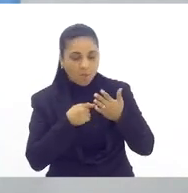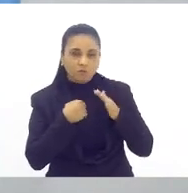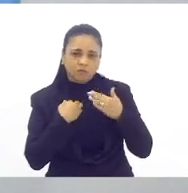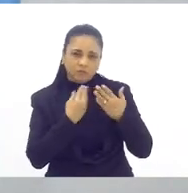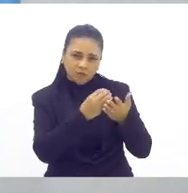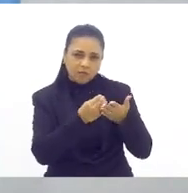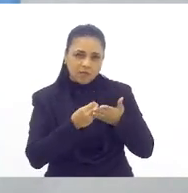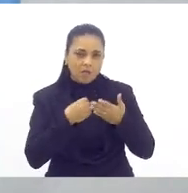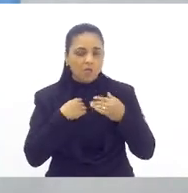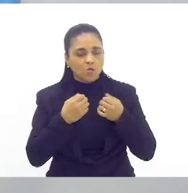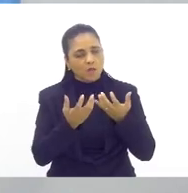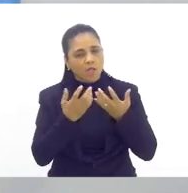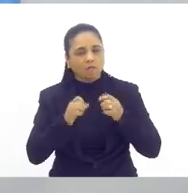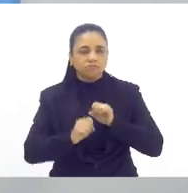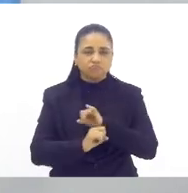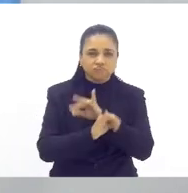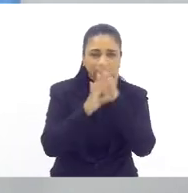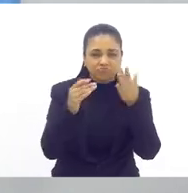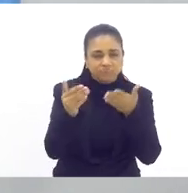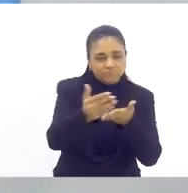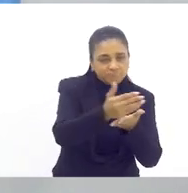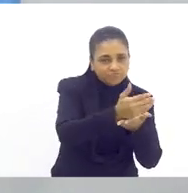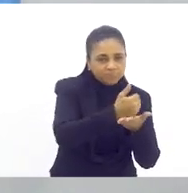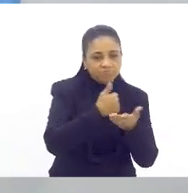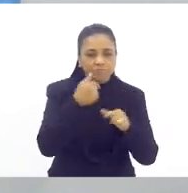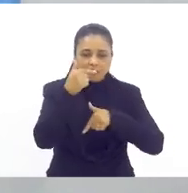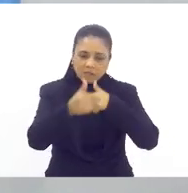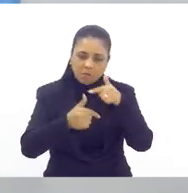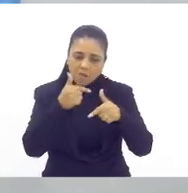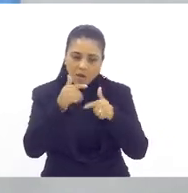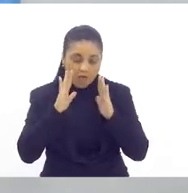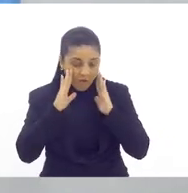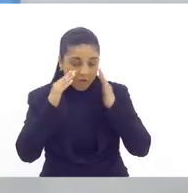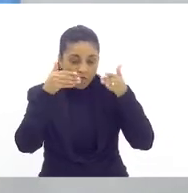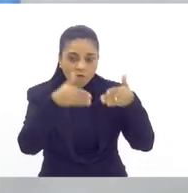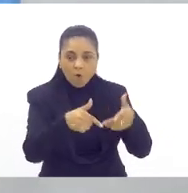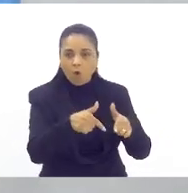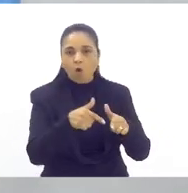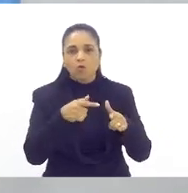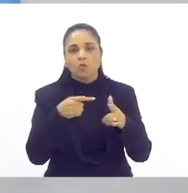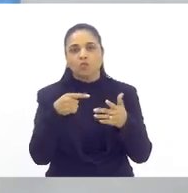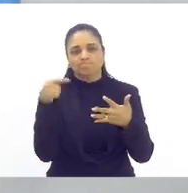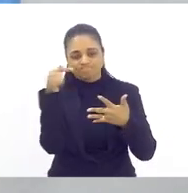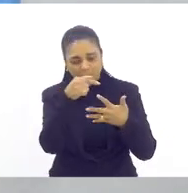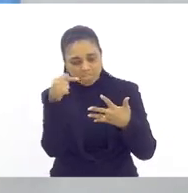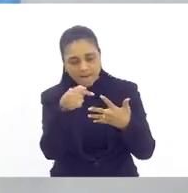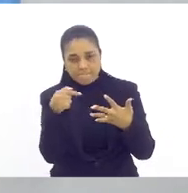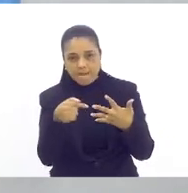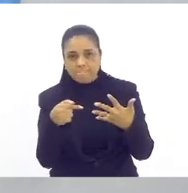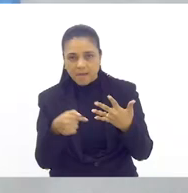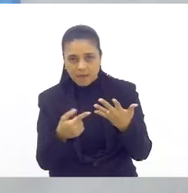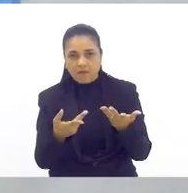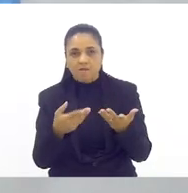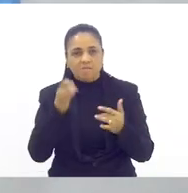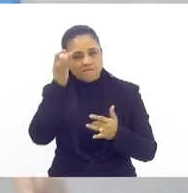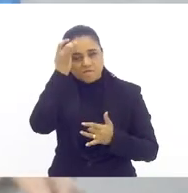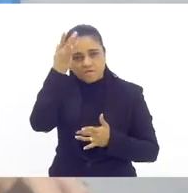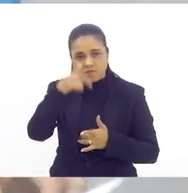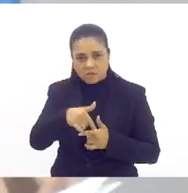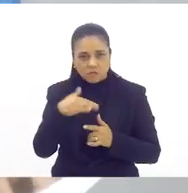o esclarecimento né os dados para que a gente trabalha em cima de dados indicadores eu acho que facilita pra gente